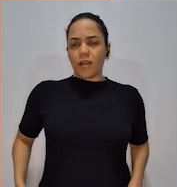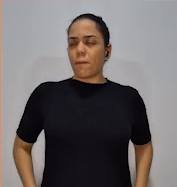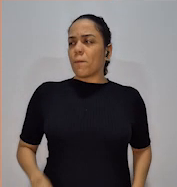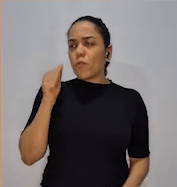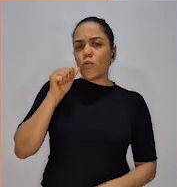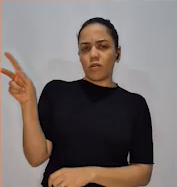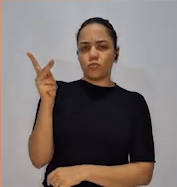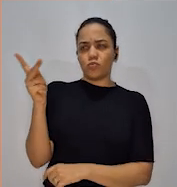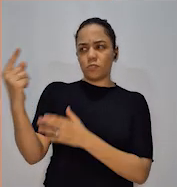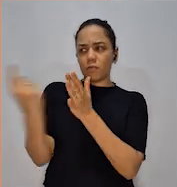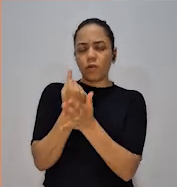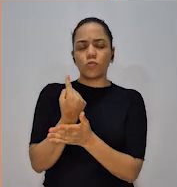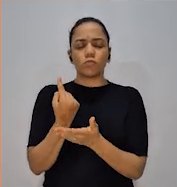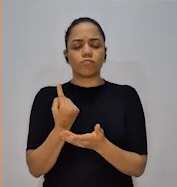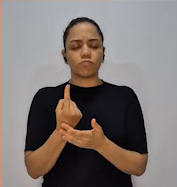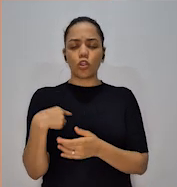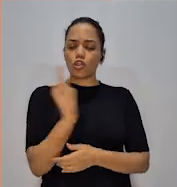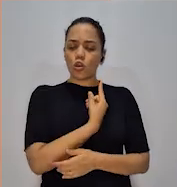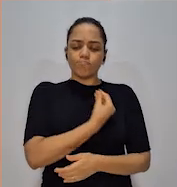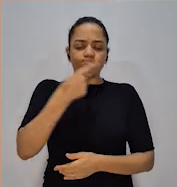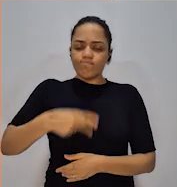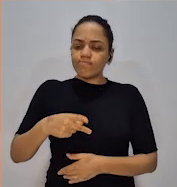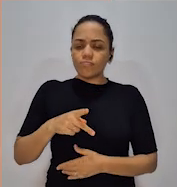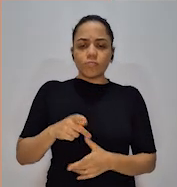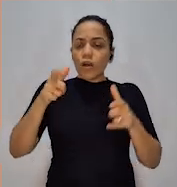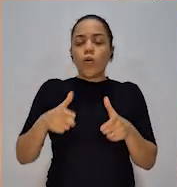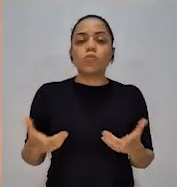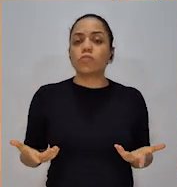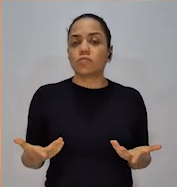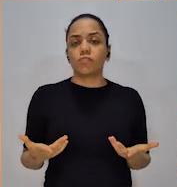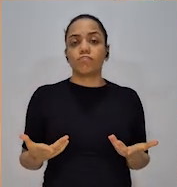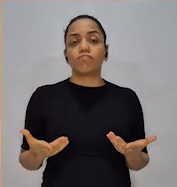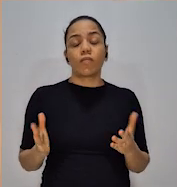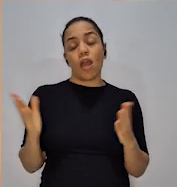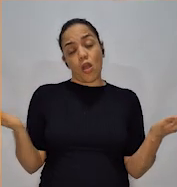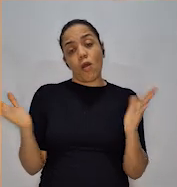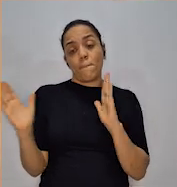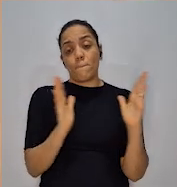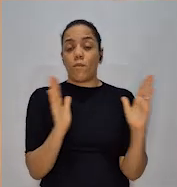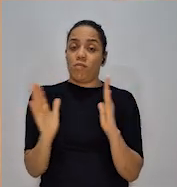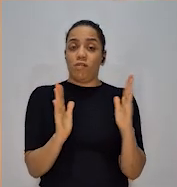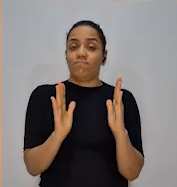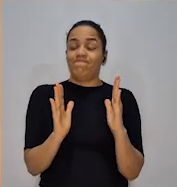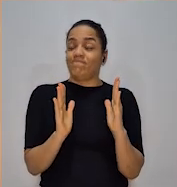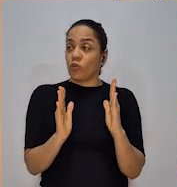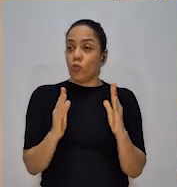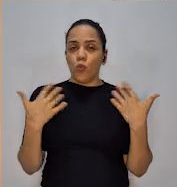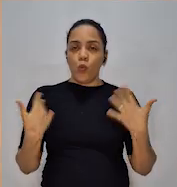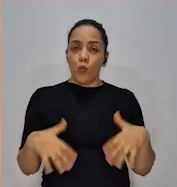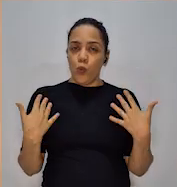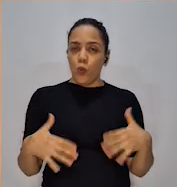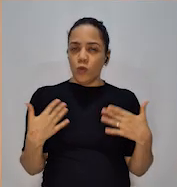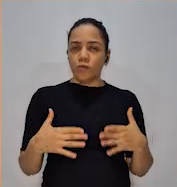com a estratégia da diversidade, né? Bom, nós estamos num momento muito crucial, que é o momento